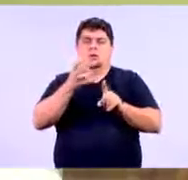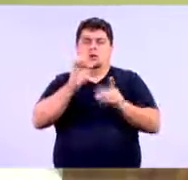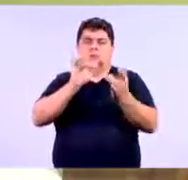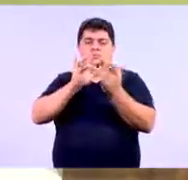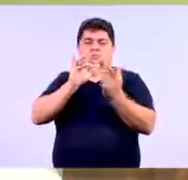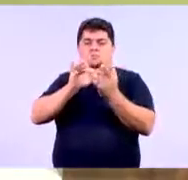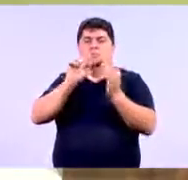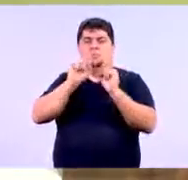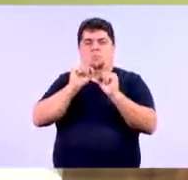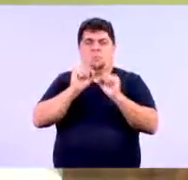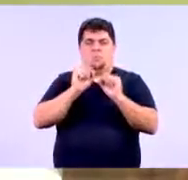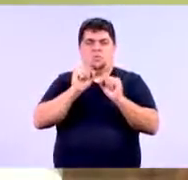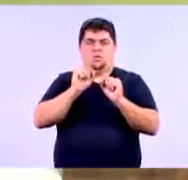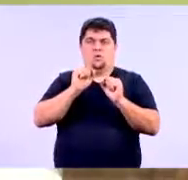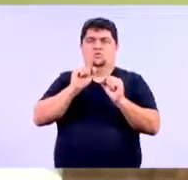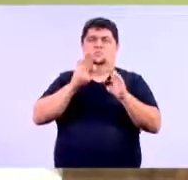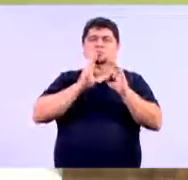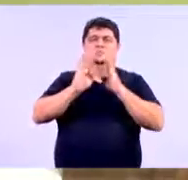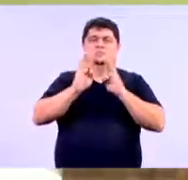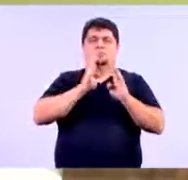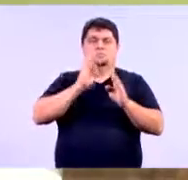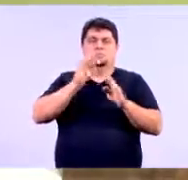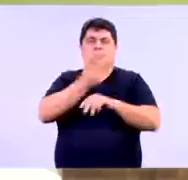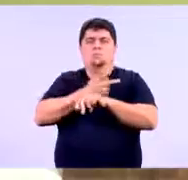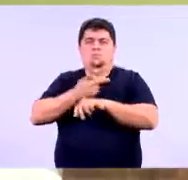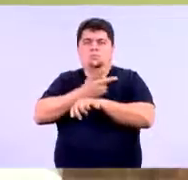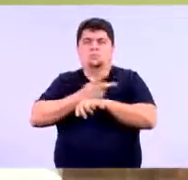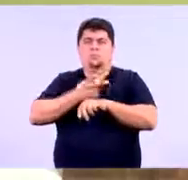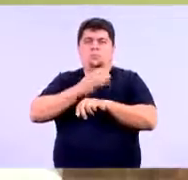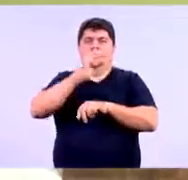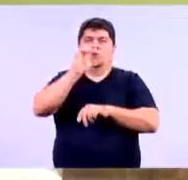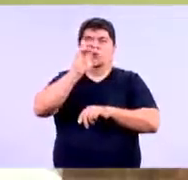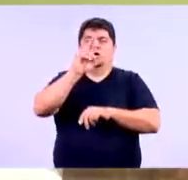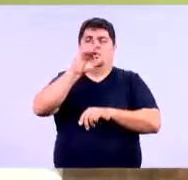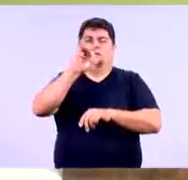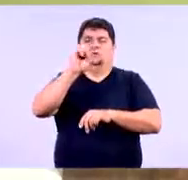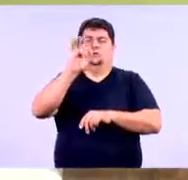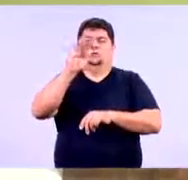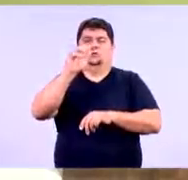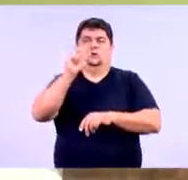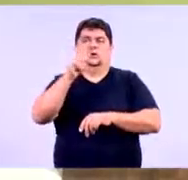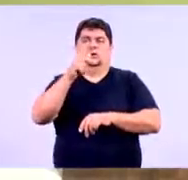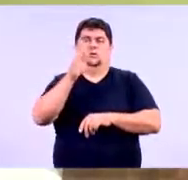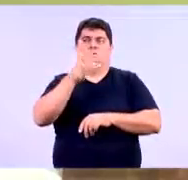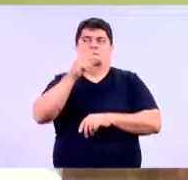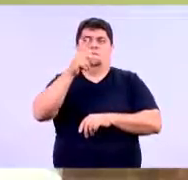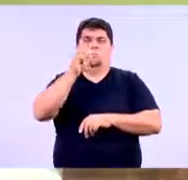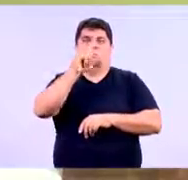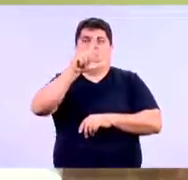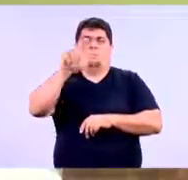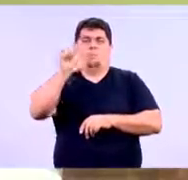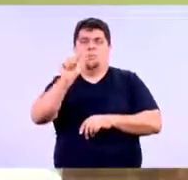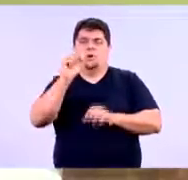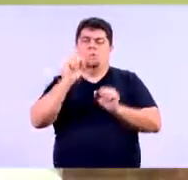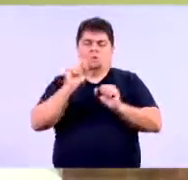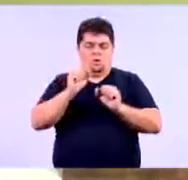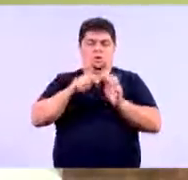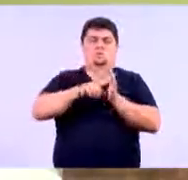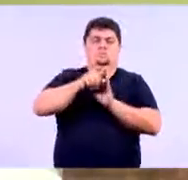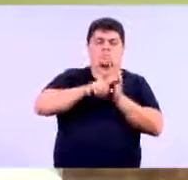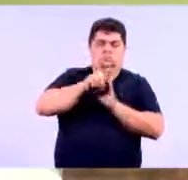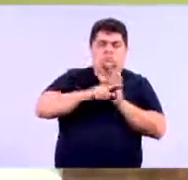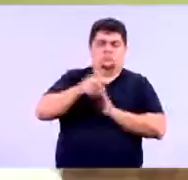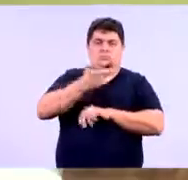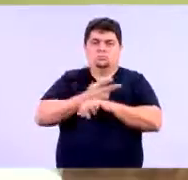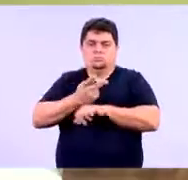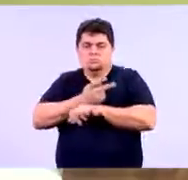contactar, pode acessar o Facebook e procurar lá, Cristiano Pola. Então fiquem à vontade para procurar, para adicionar. a gente